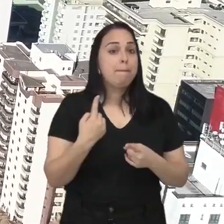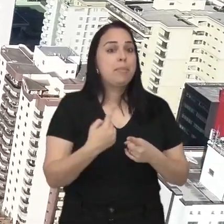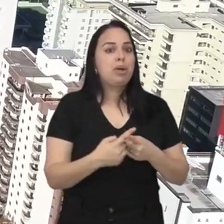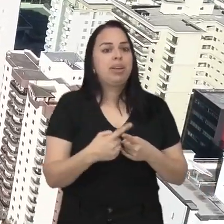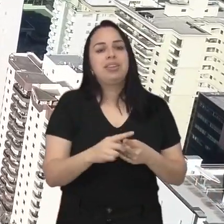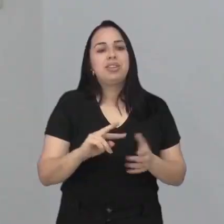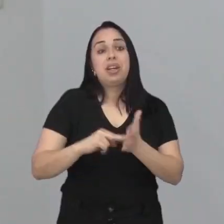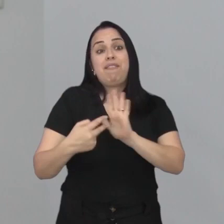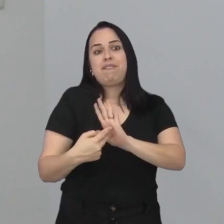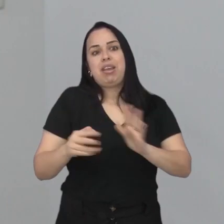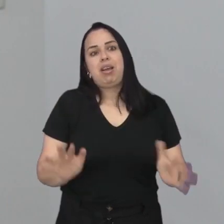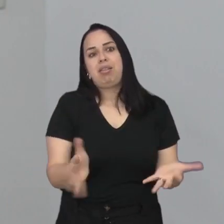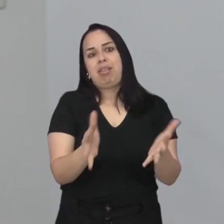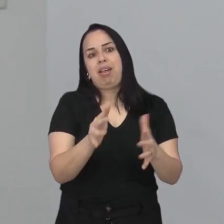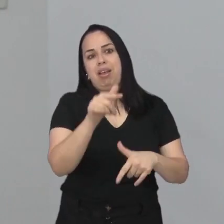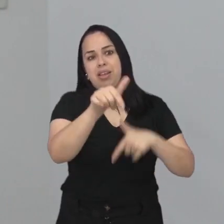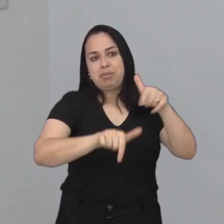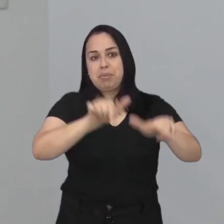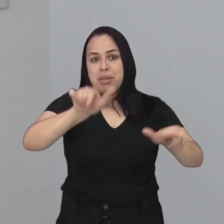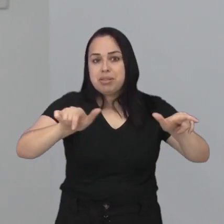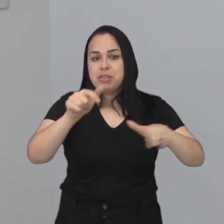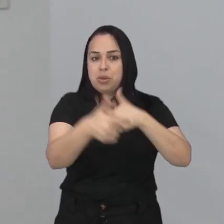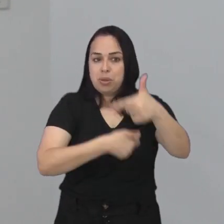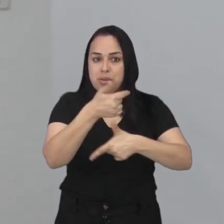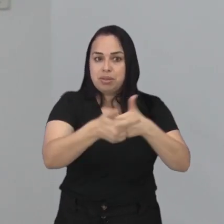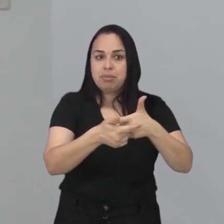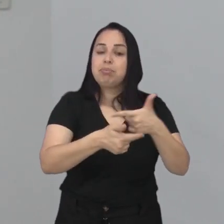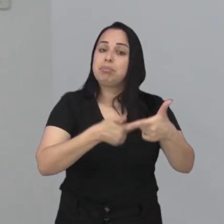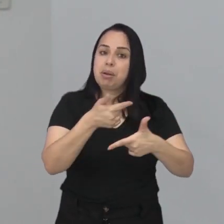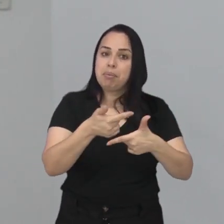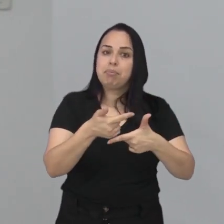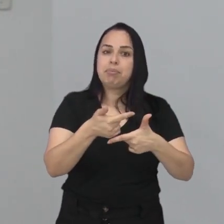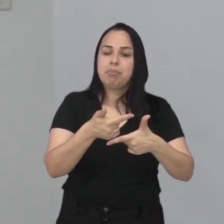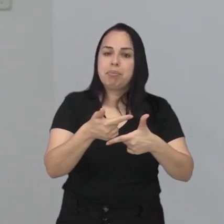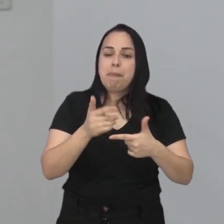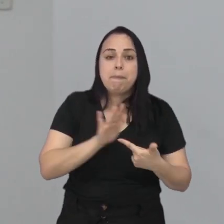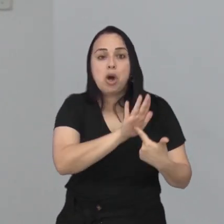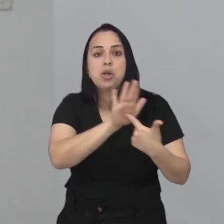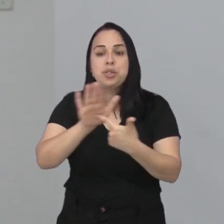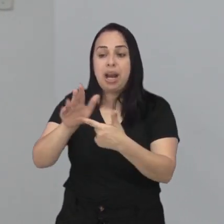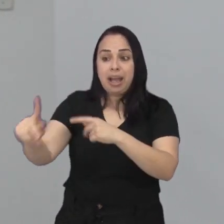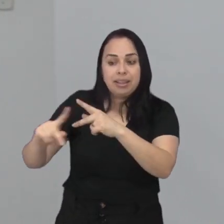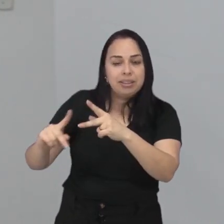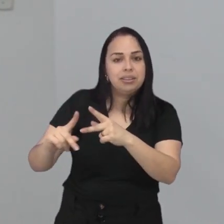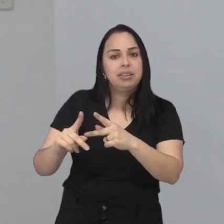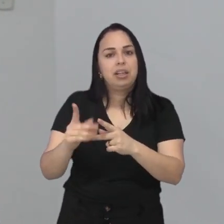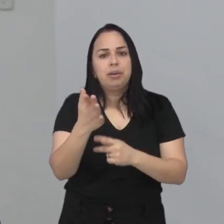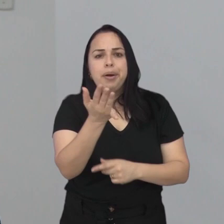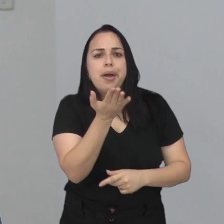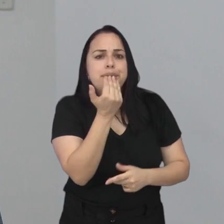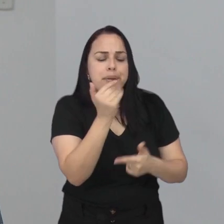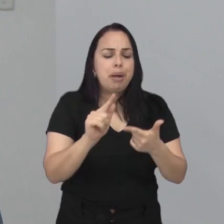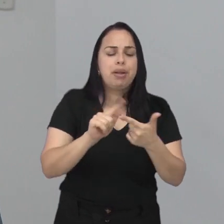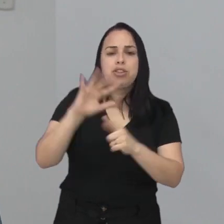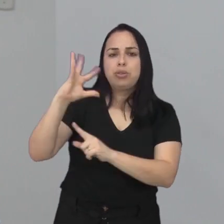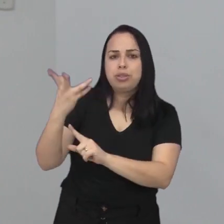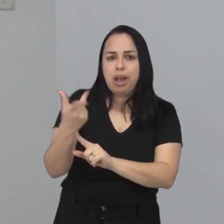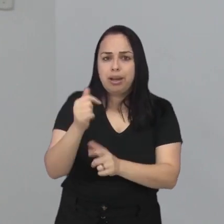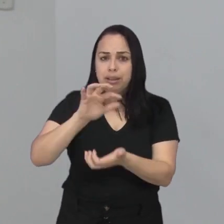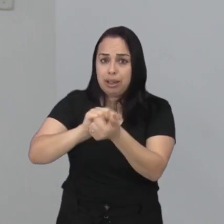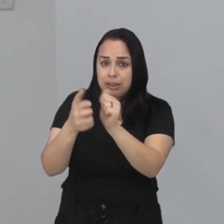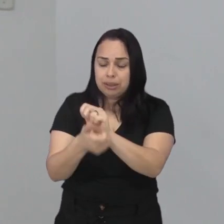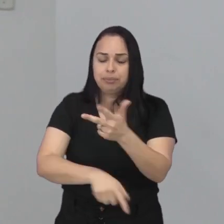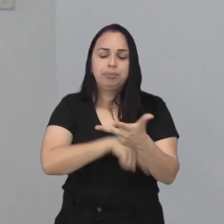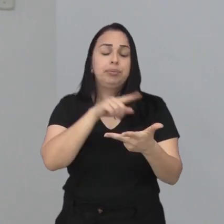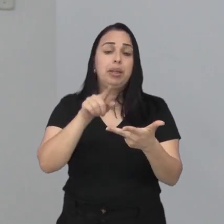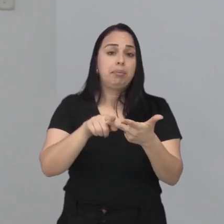dos Campos. Porque isso dá um estímulo a trabalhadores, né, para trazer os produtos da nossa cidade, seja eles